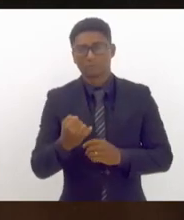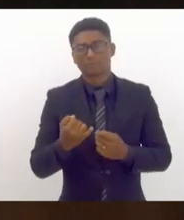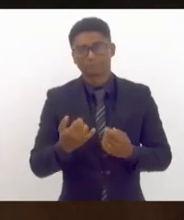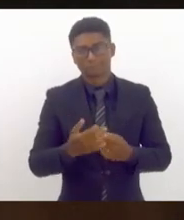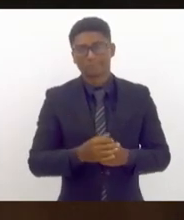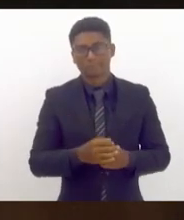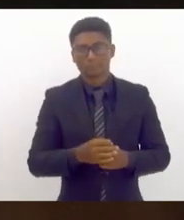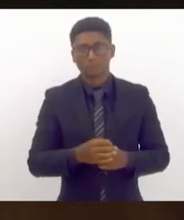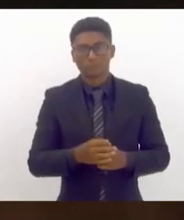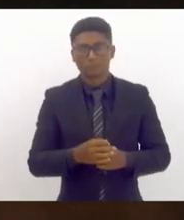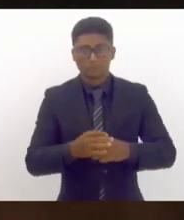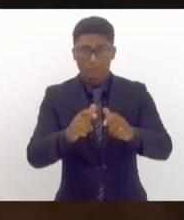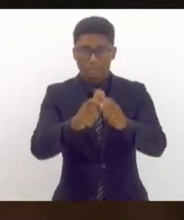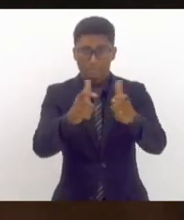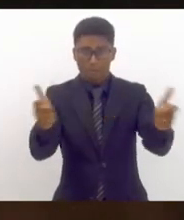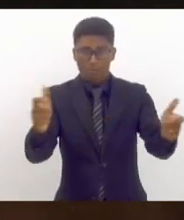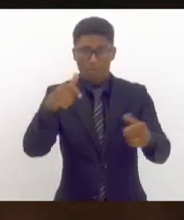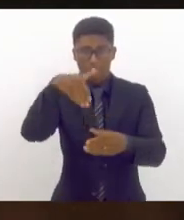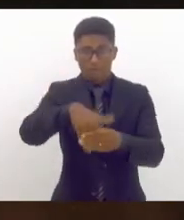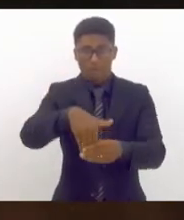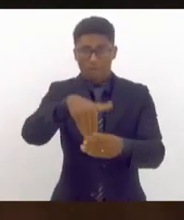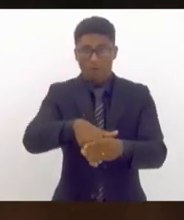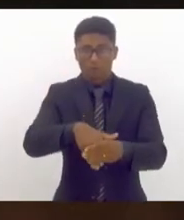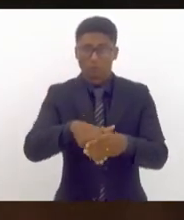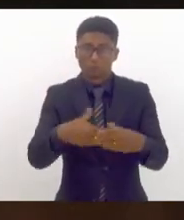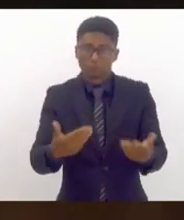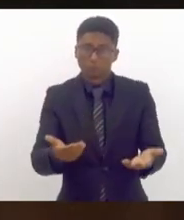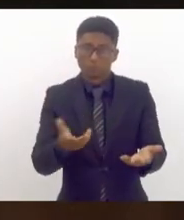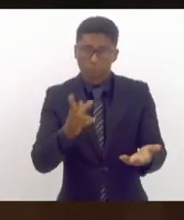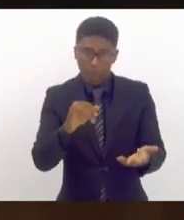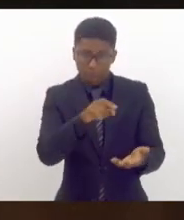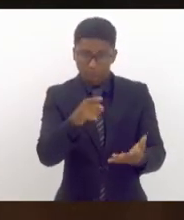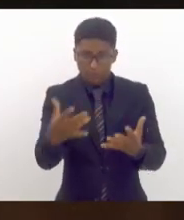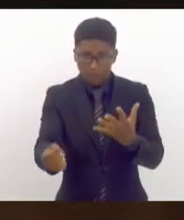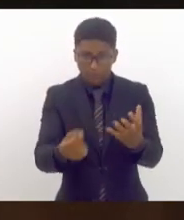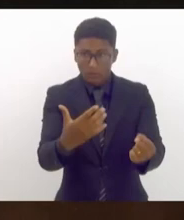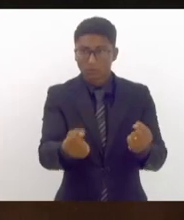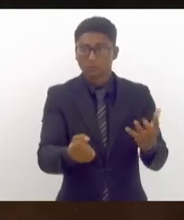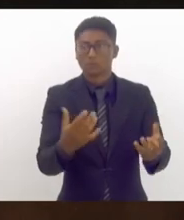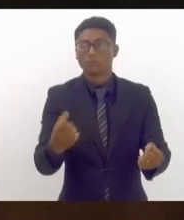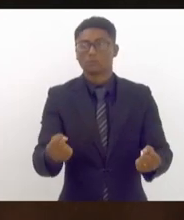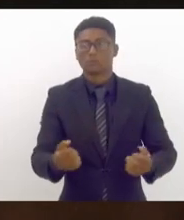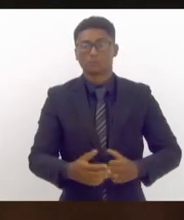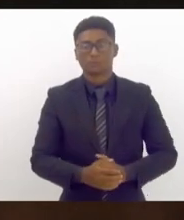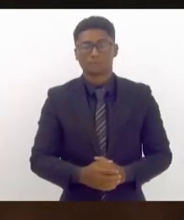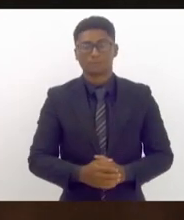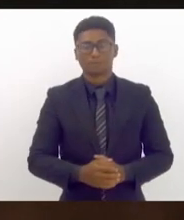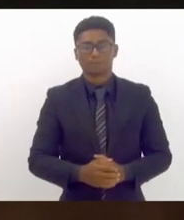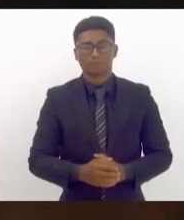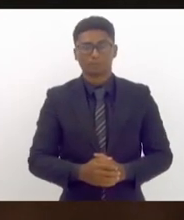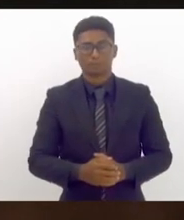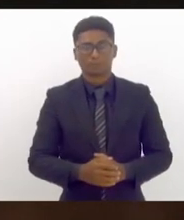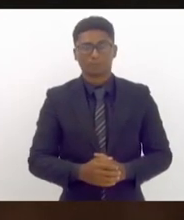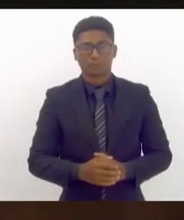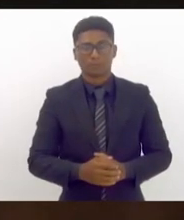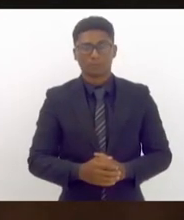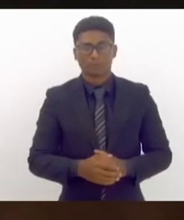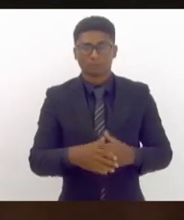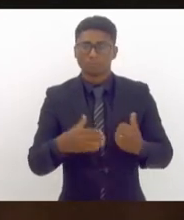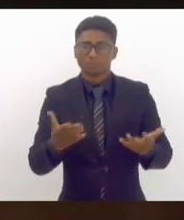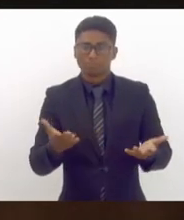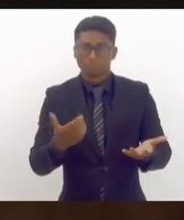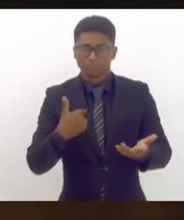o voto da maioria, no entendimento de que isso é possível. E fica aqui